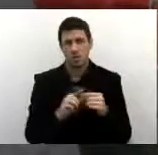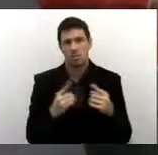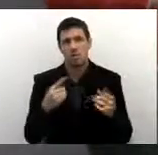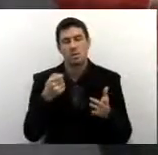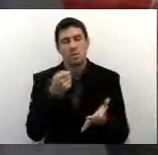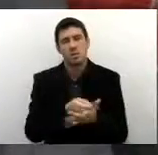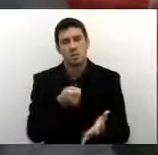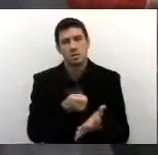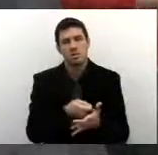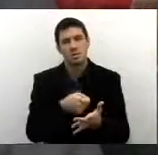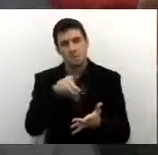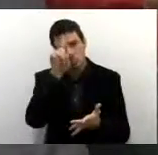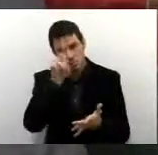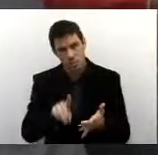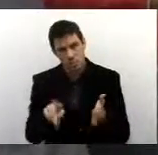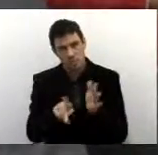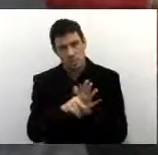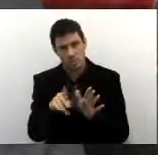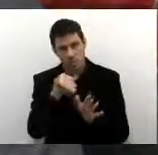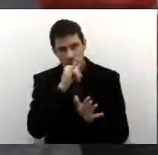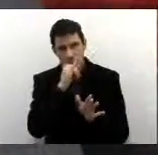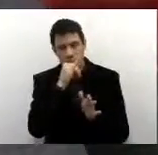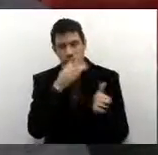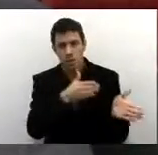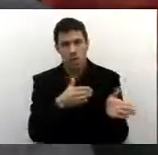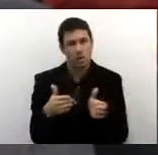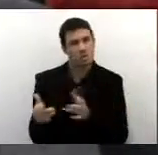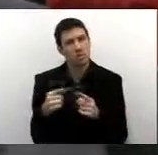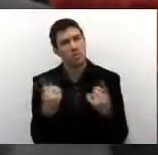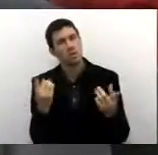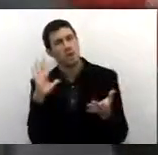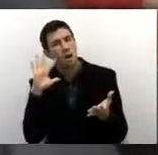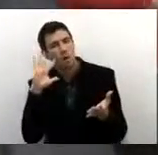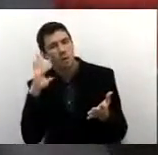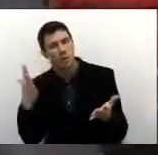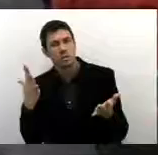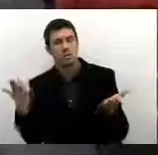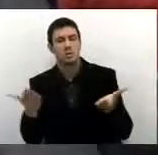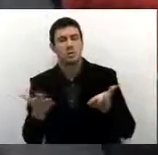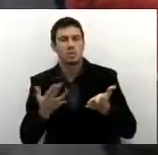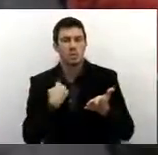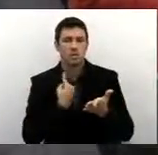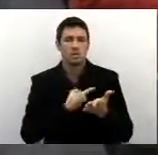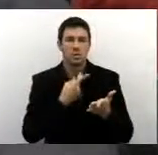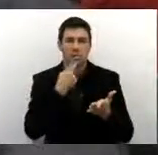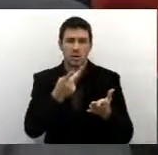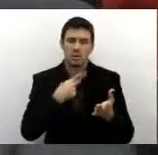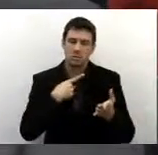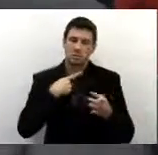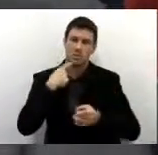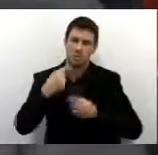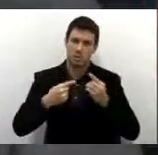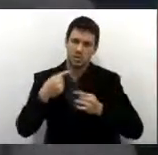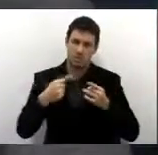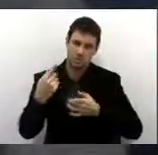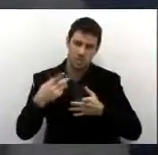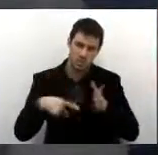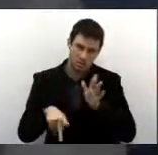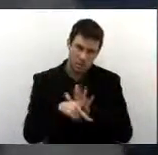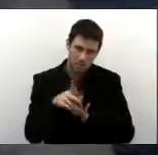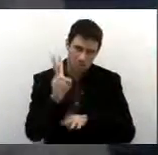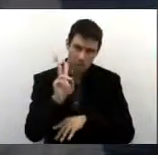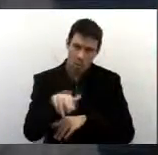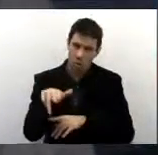exigi o direito do vereador poder pedir pela ordem, mas isso acontece no Legislativo. A nossa divergência é política, nunca para o lado